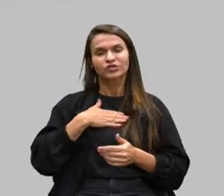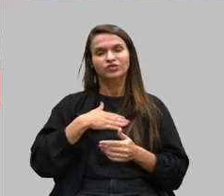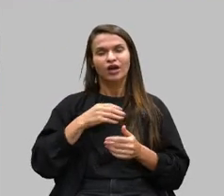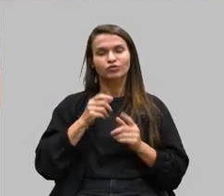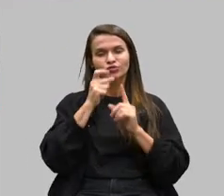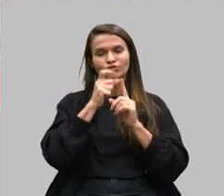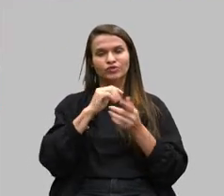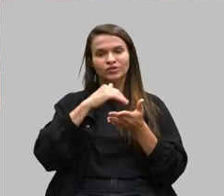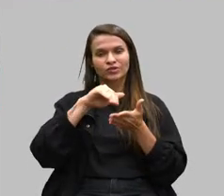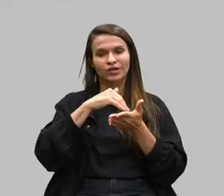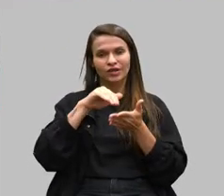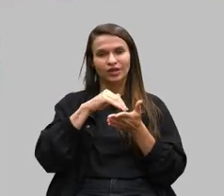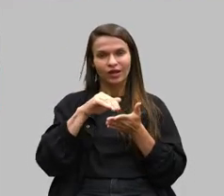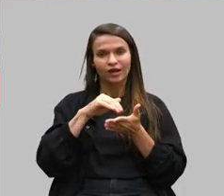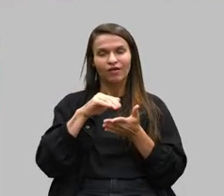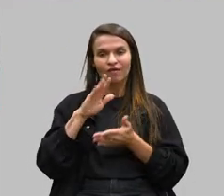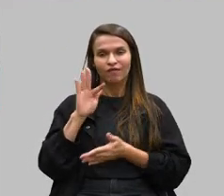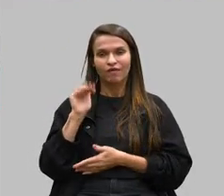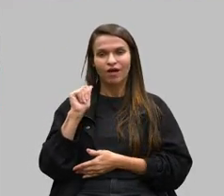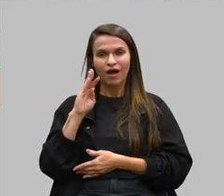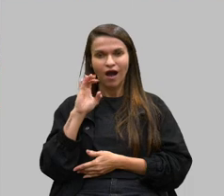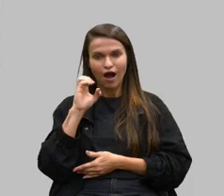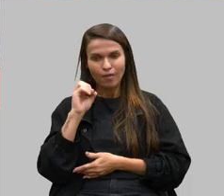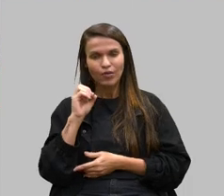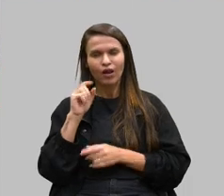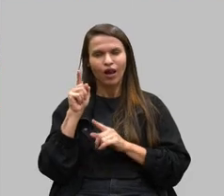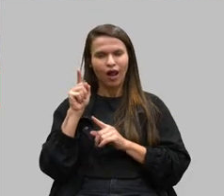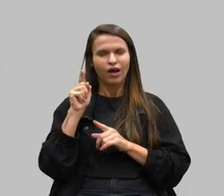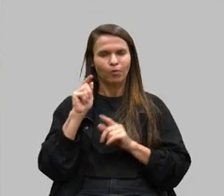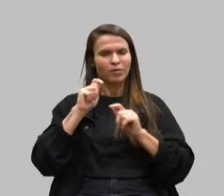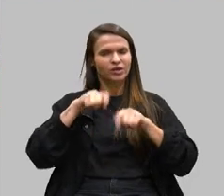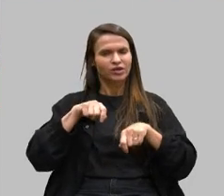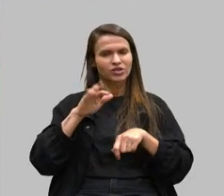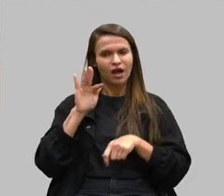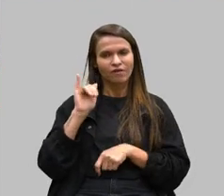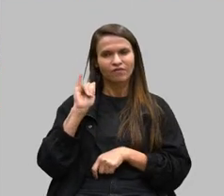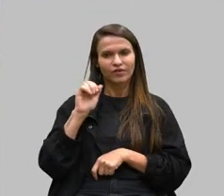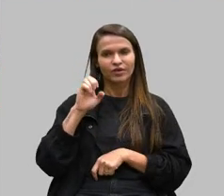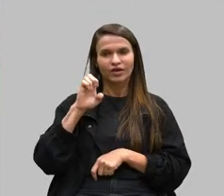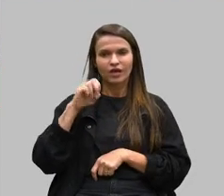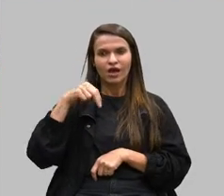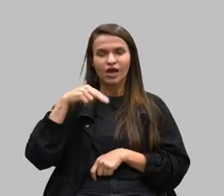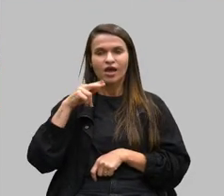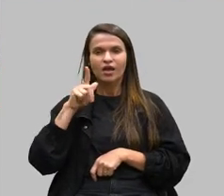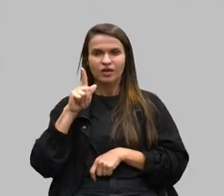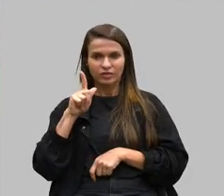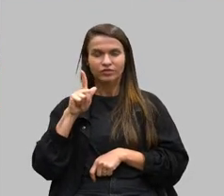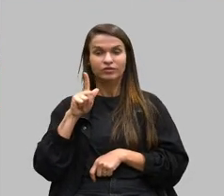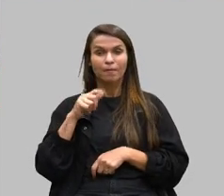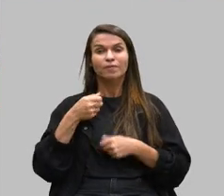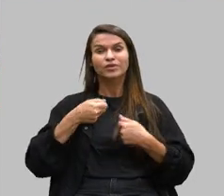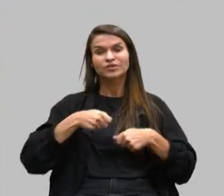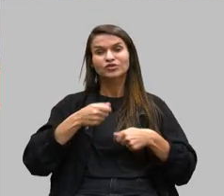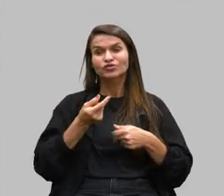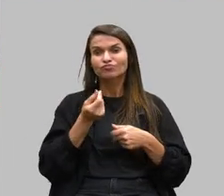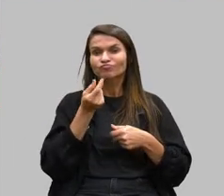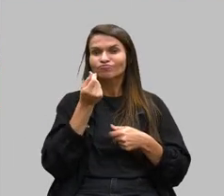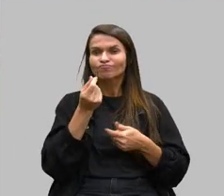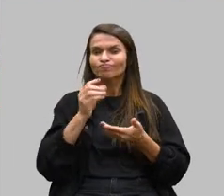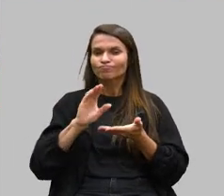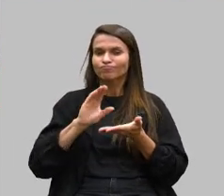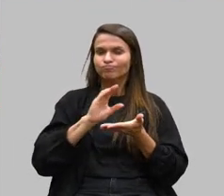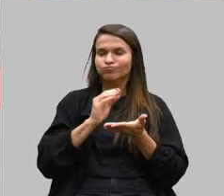muito competente lá na fieng onde nós tremos aqui os investidores alemães nós precisamos de dinheiro mais barato gente e